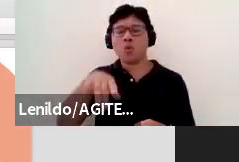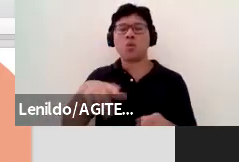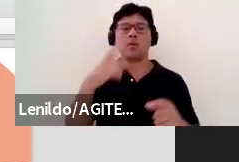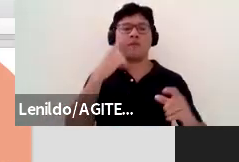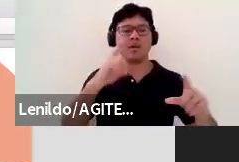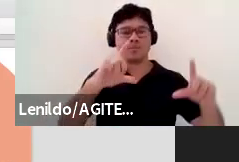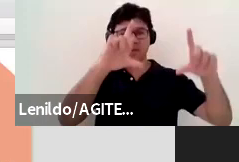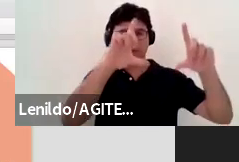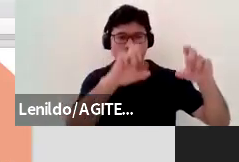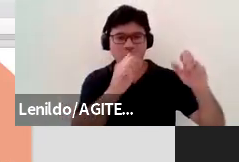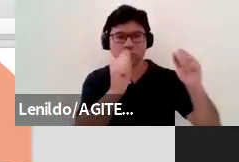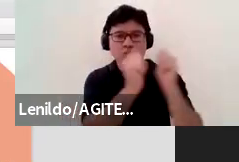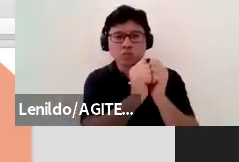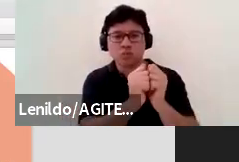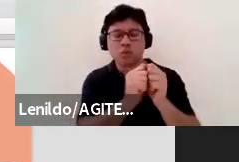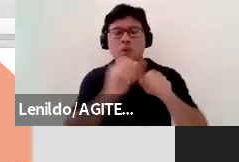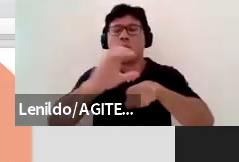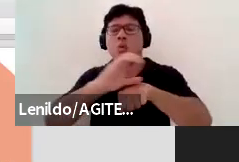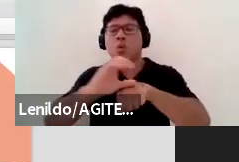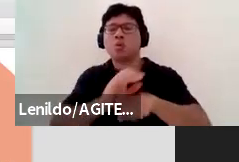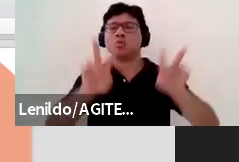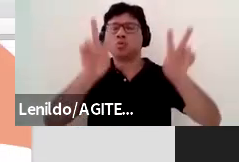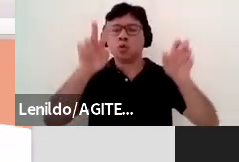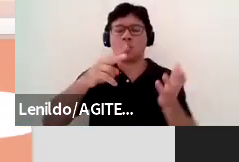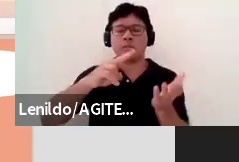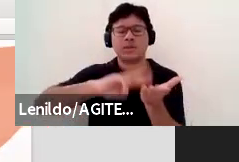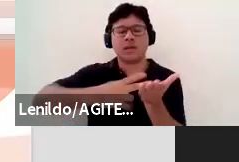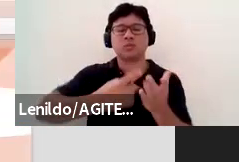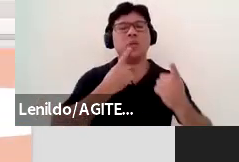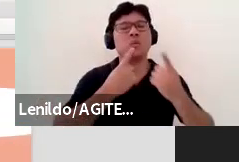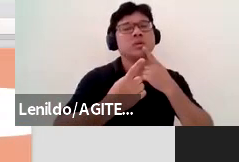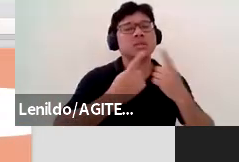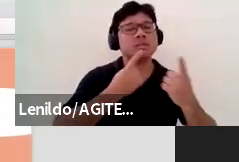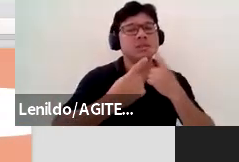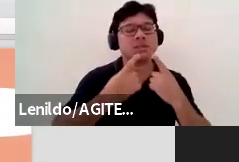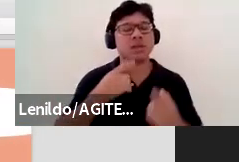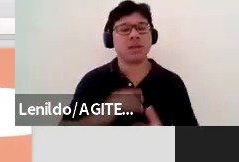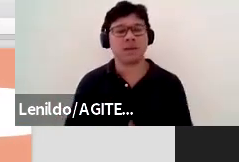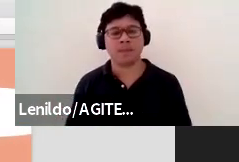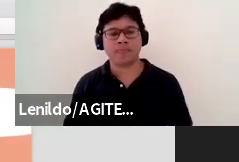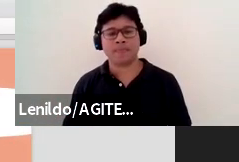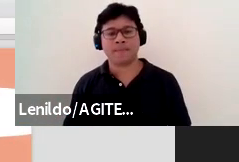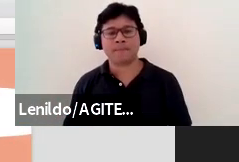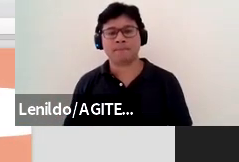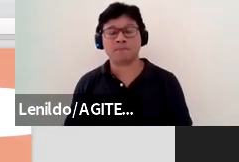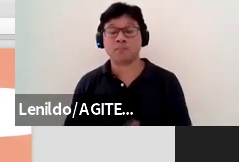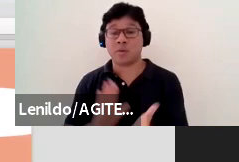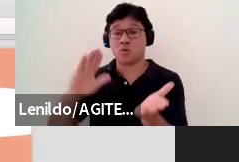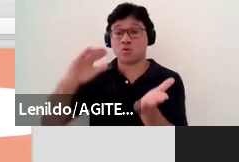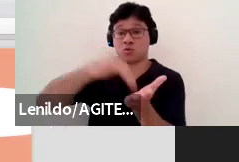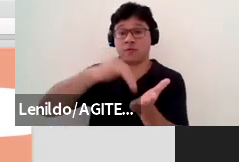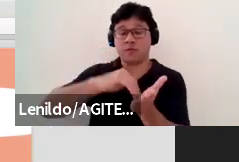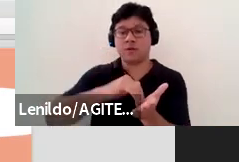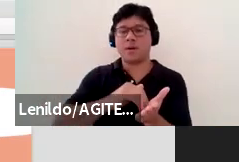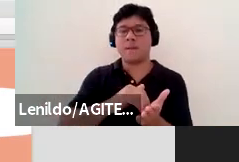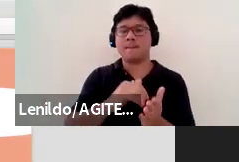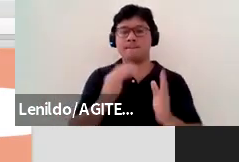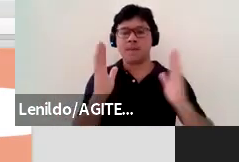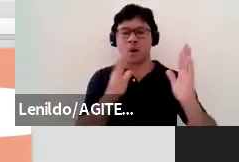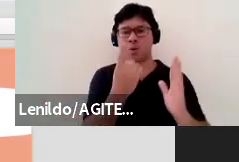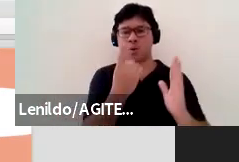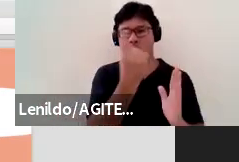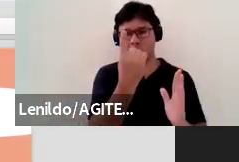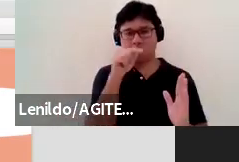fotinho, fazendo um curso só sobre tradução de diálogos. E no final do primeiro ano, quando a gente